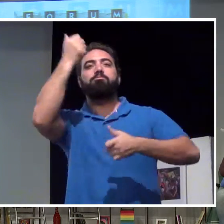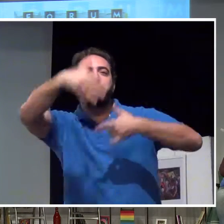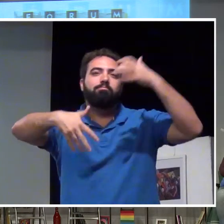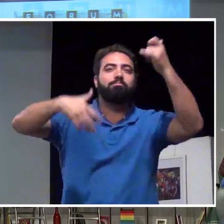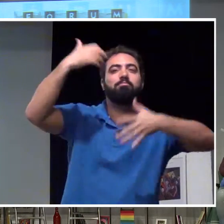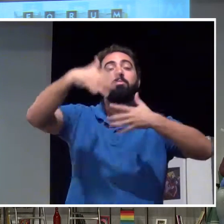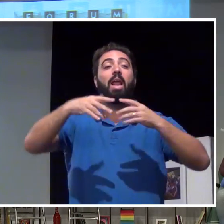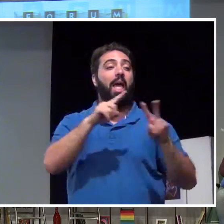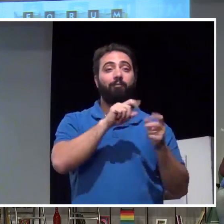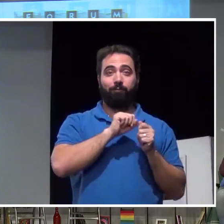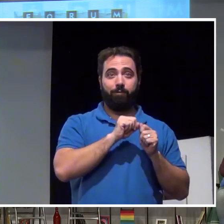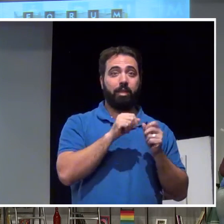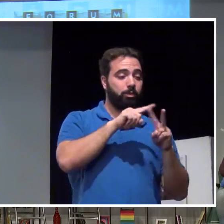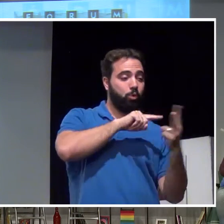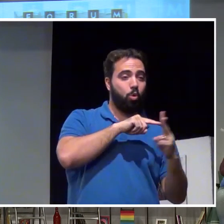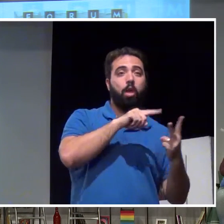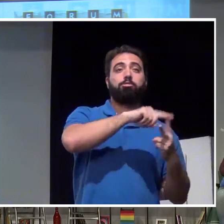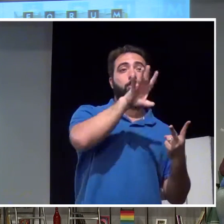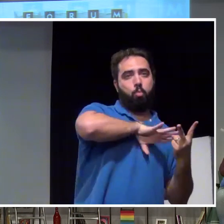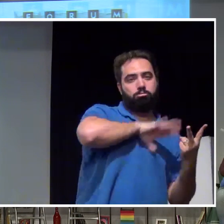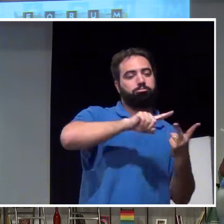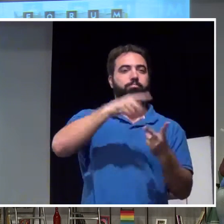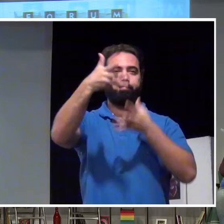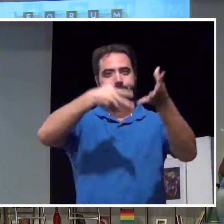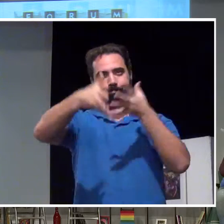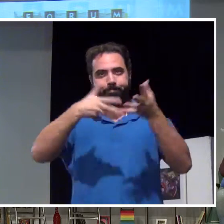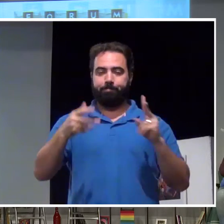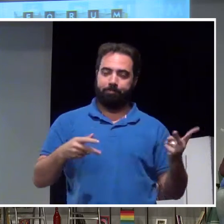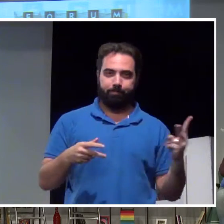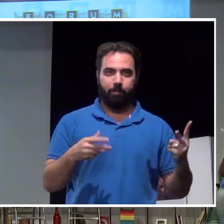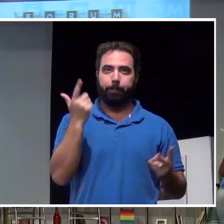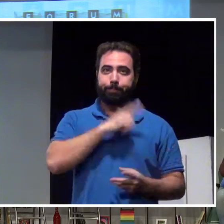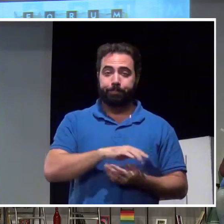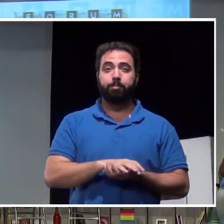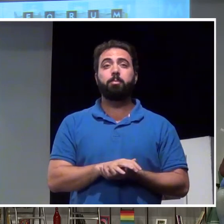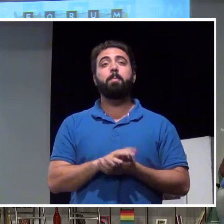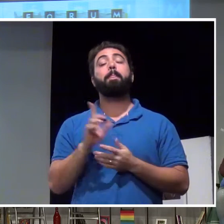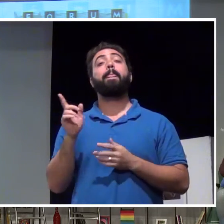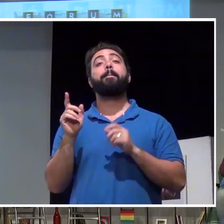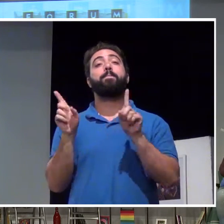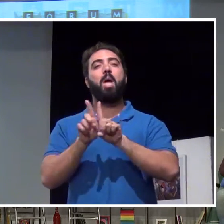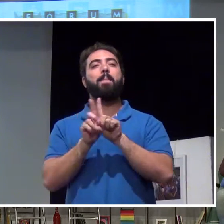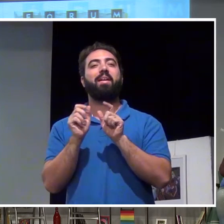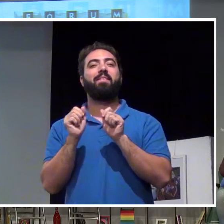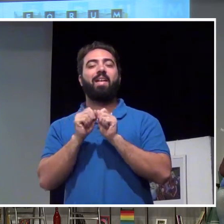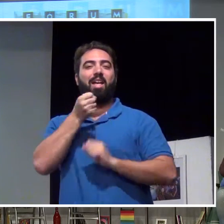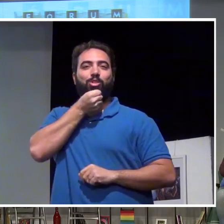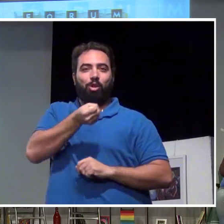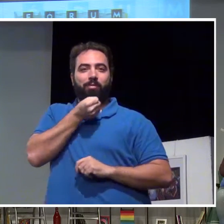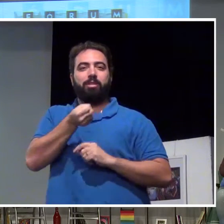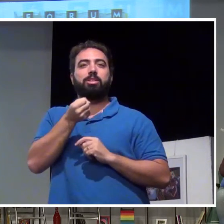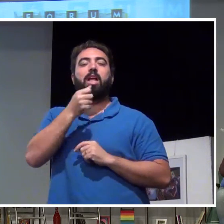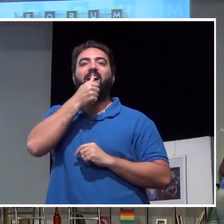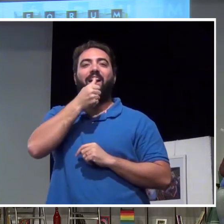e em língua de sinais, as duas versões. E ela ainda entrevista o Tiago no final, dá o espaço, e